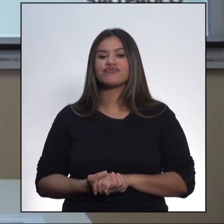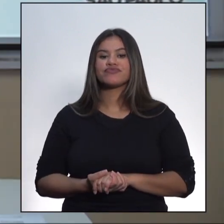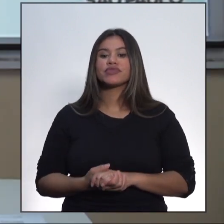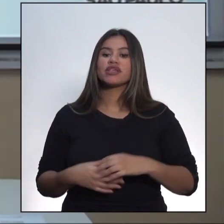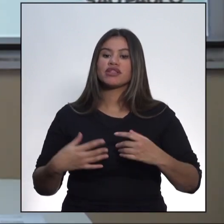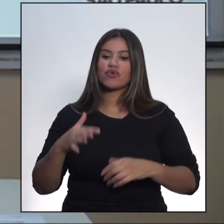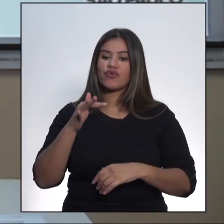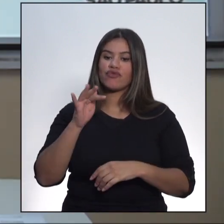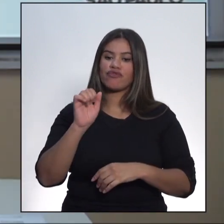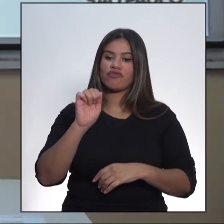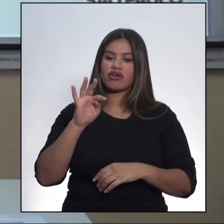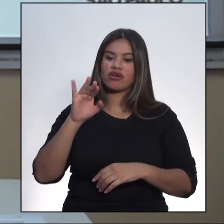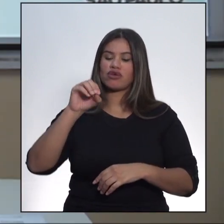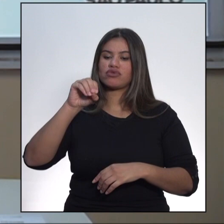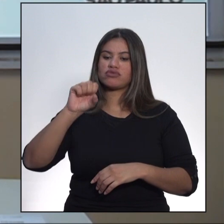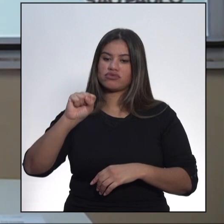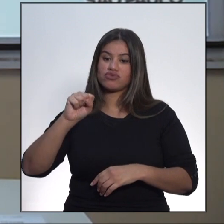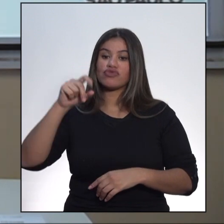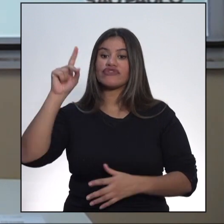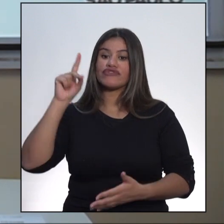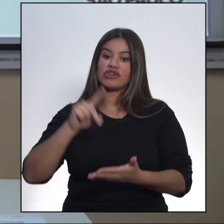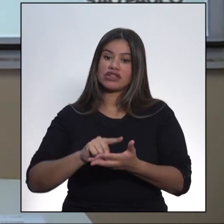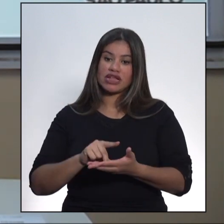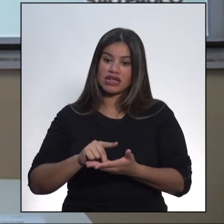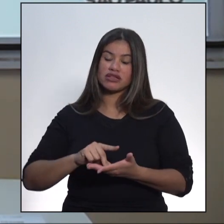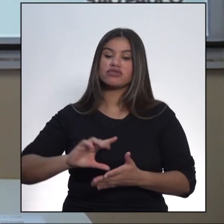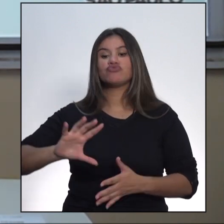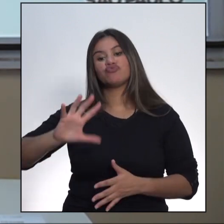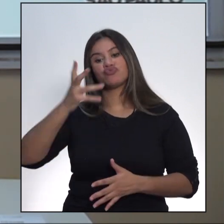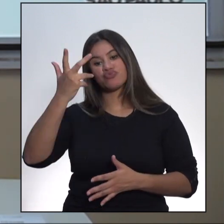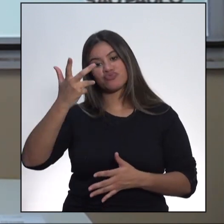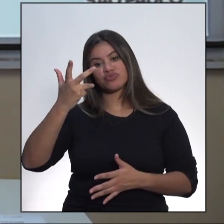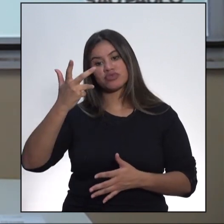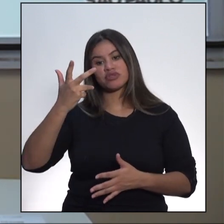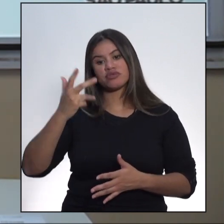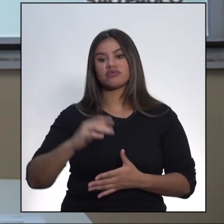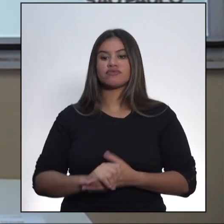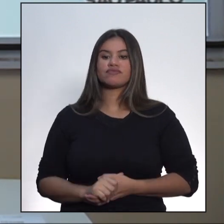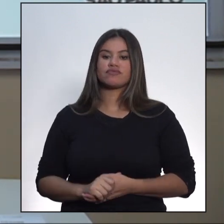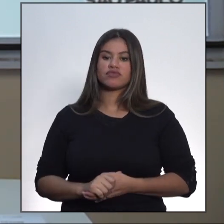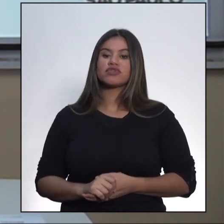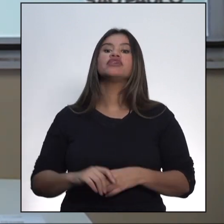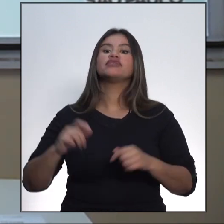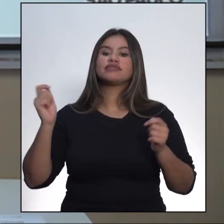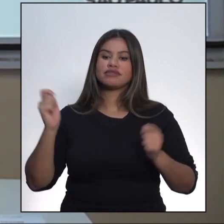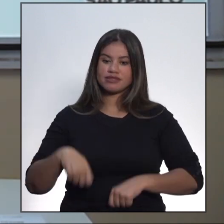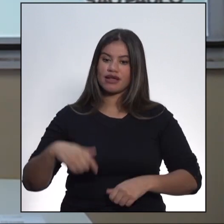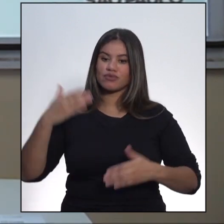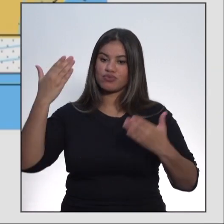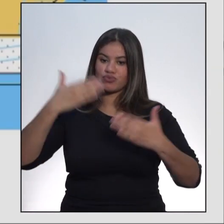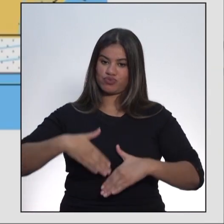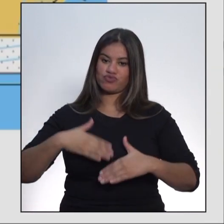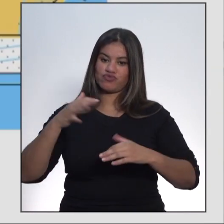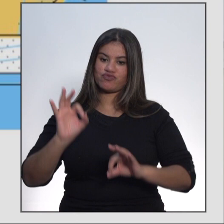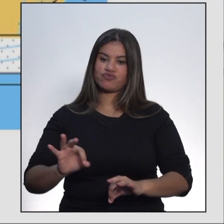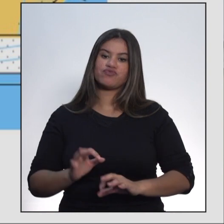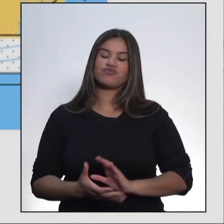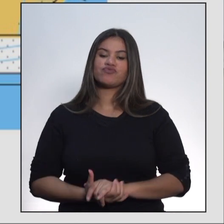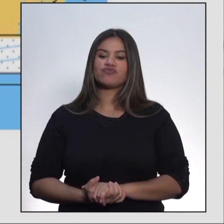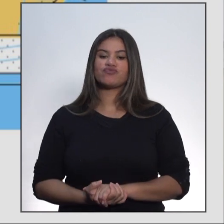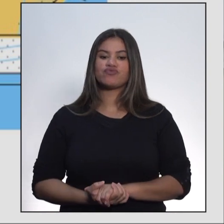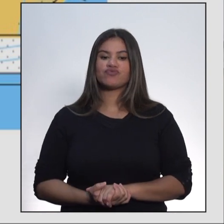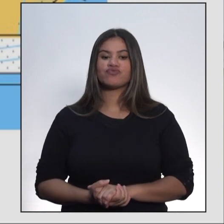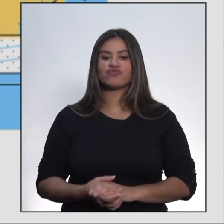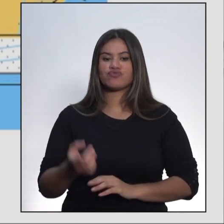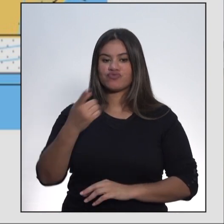que realmente aconteceu e que podem ser comprovados, tá bom? Então aqui